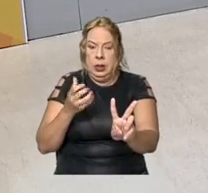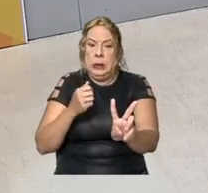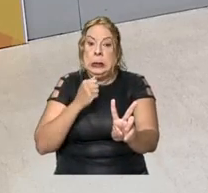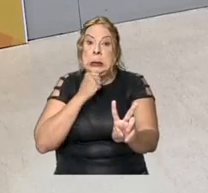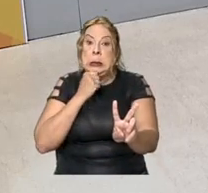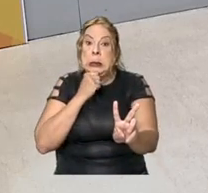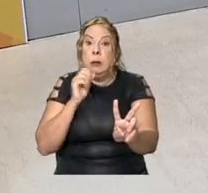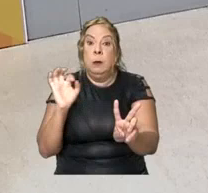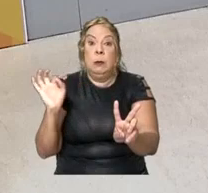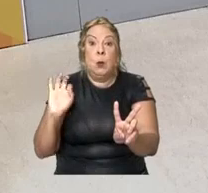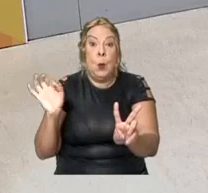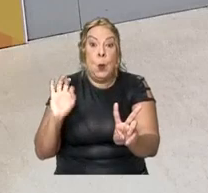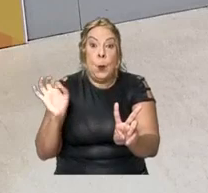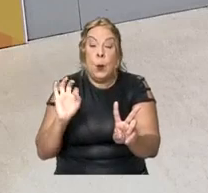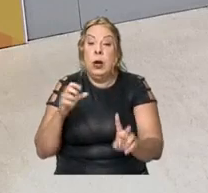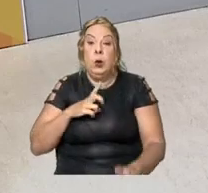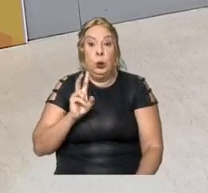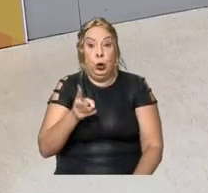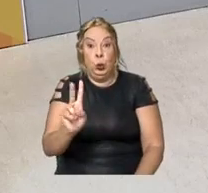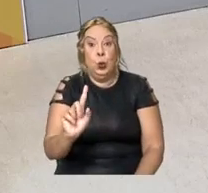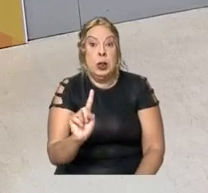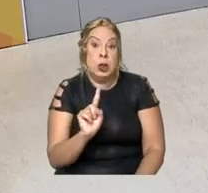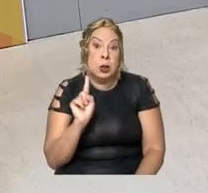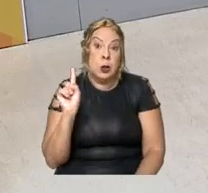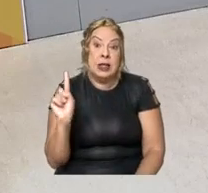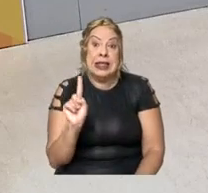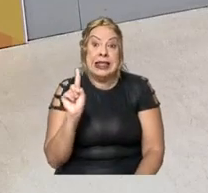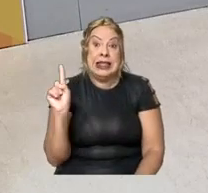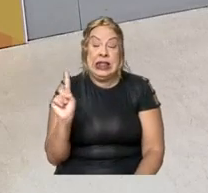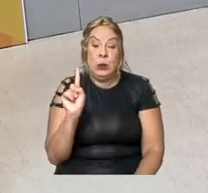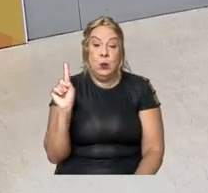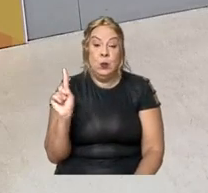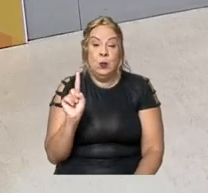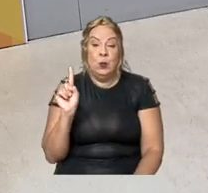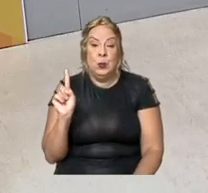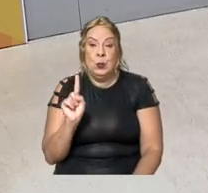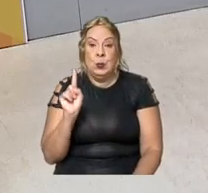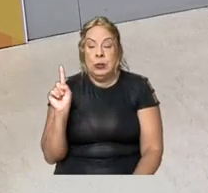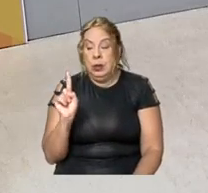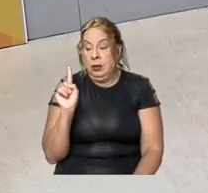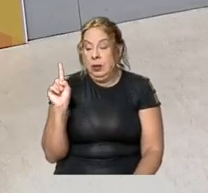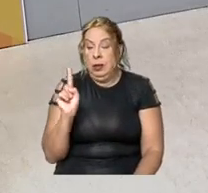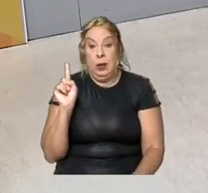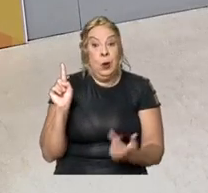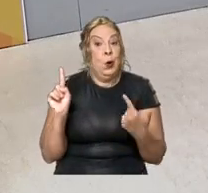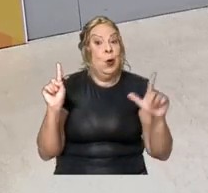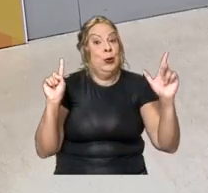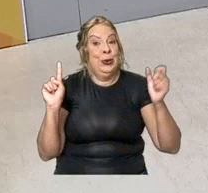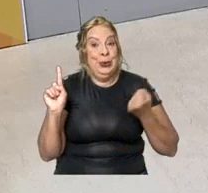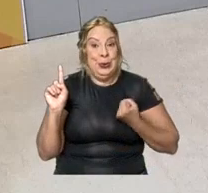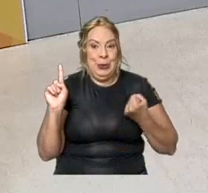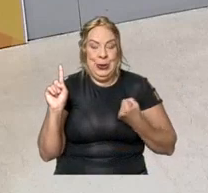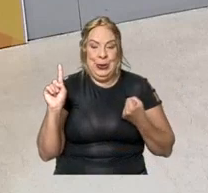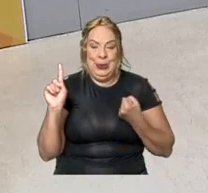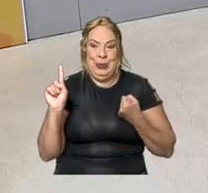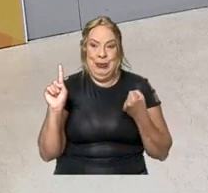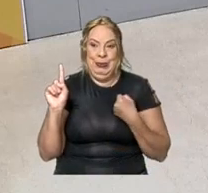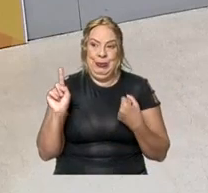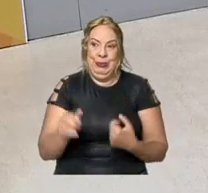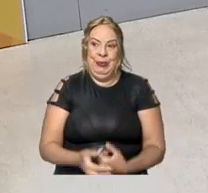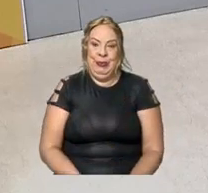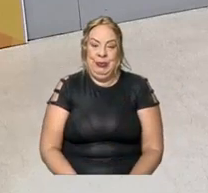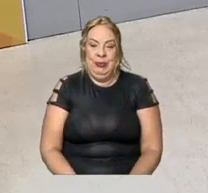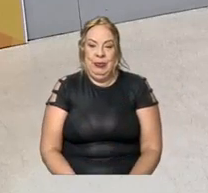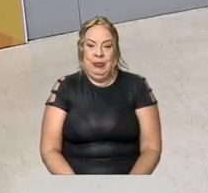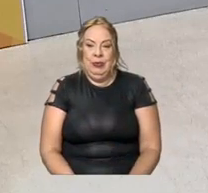Nada mudou, ninguém encostou, nem decidiu. Ainda estamos esperando a bolinha decisiva. Chama mais uma, Clarinha. Pode